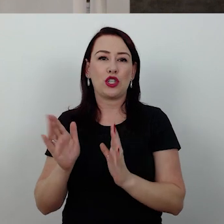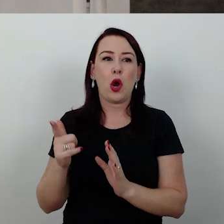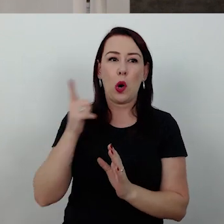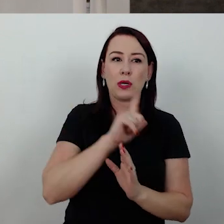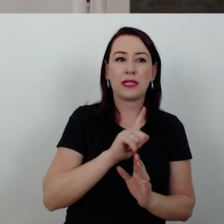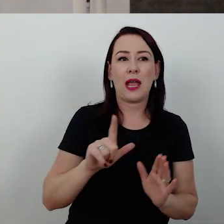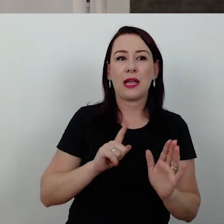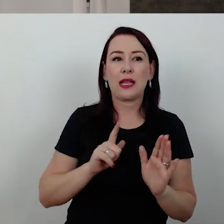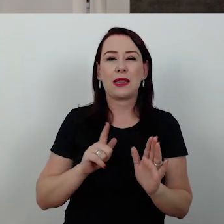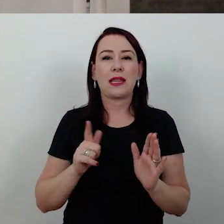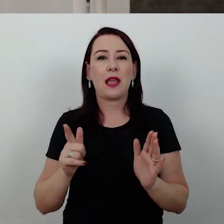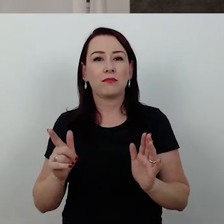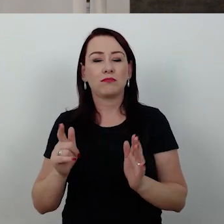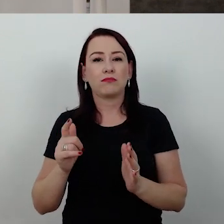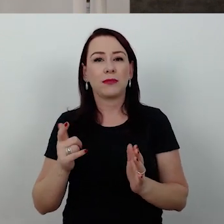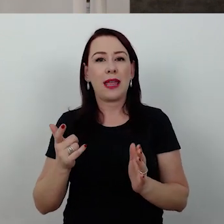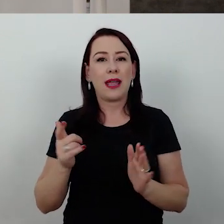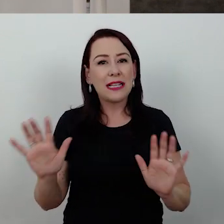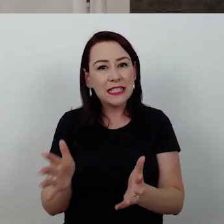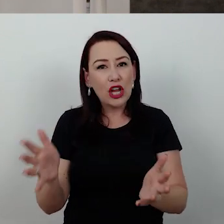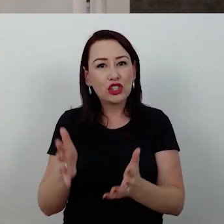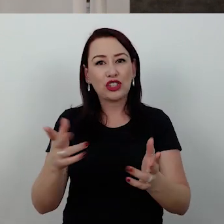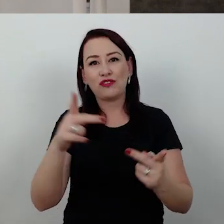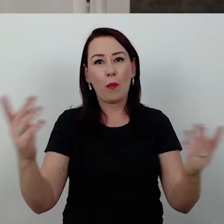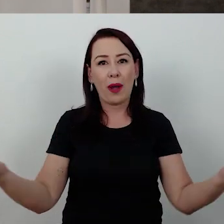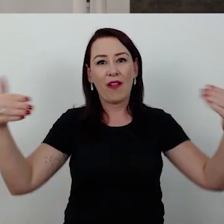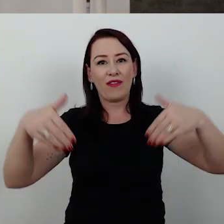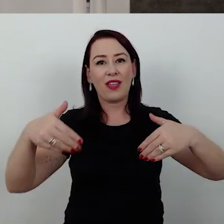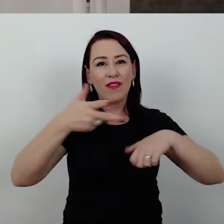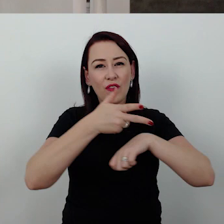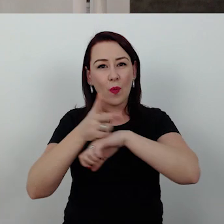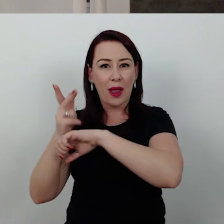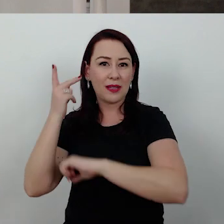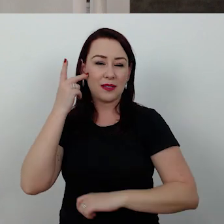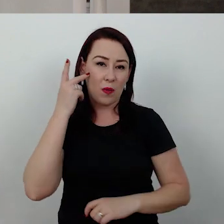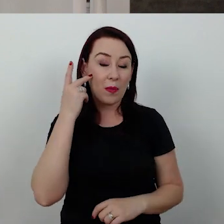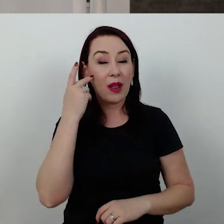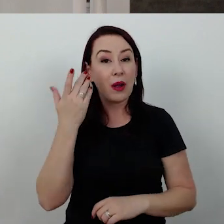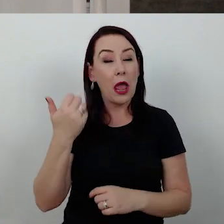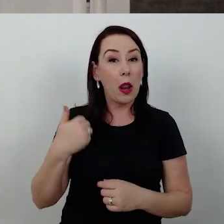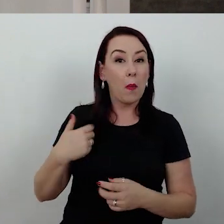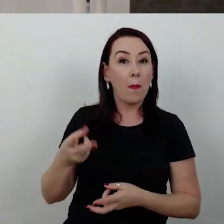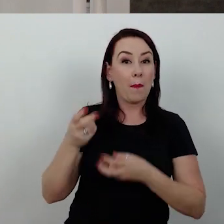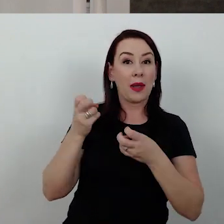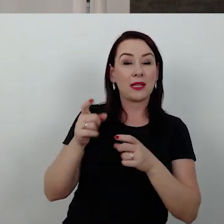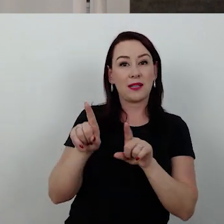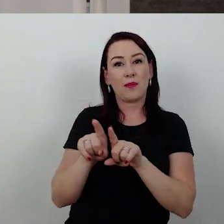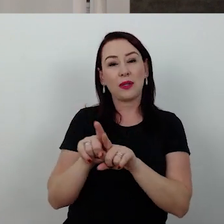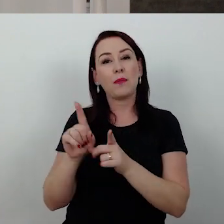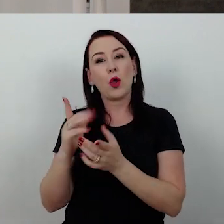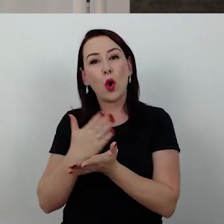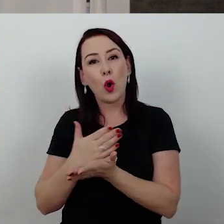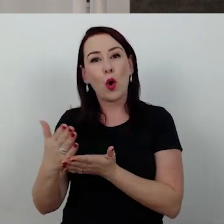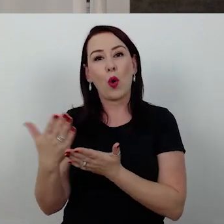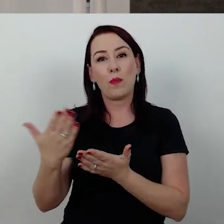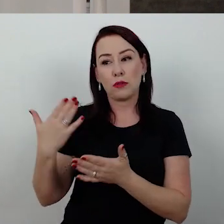estruturada, que hoje já consegue lançar incentivos, né, para se filmar, enfim. A gente percebe também que eles começam